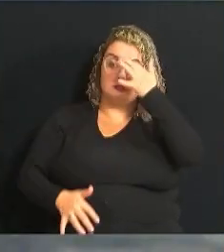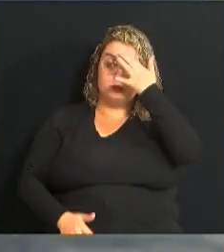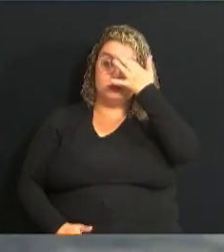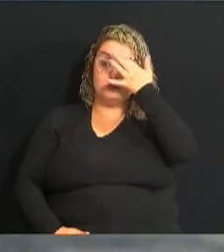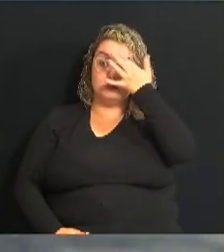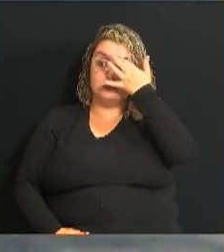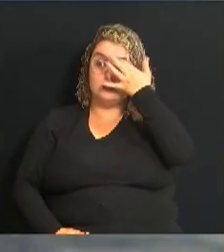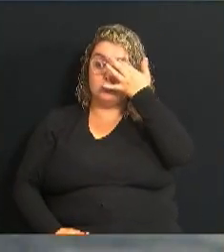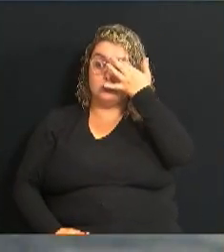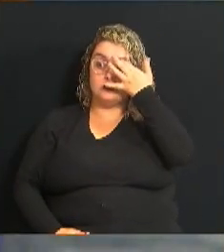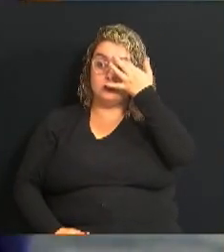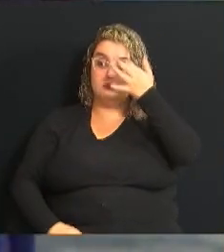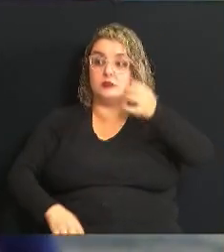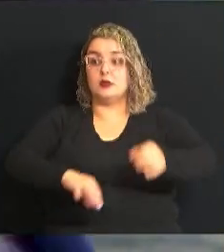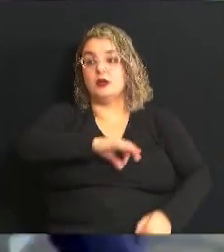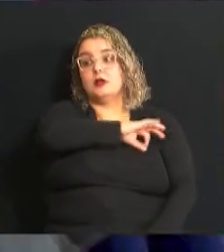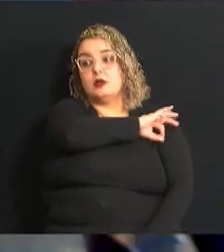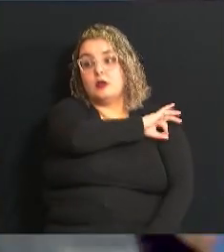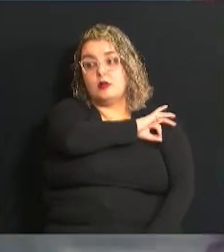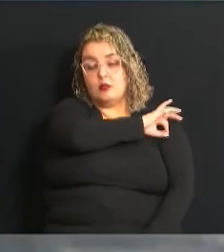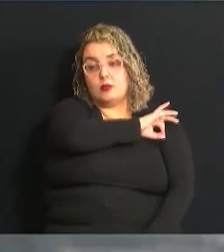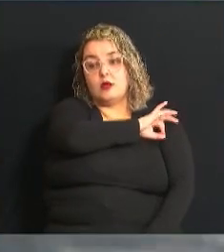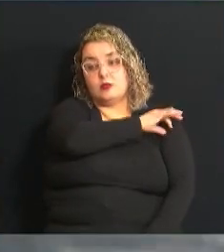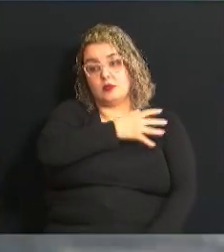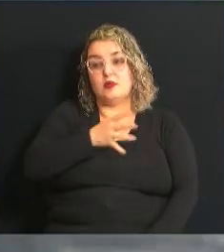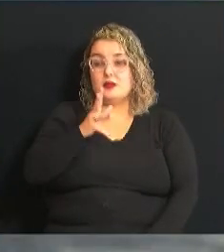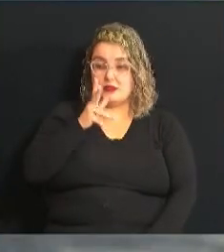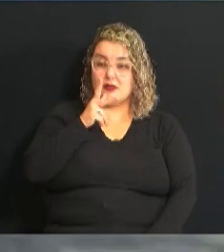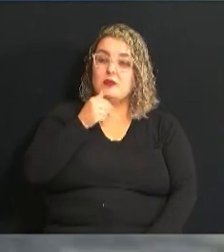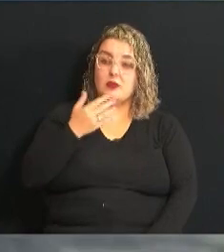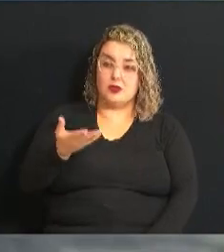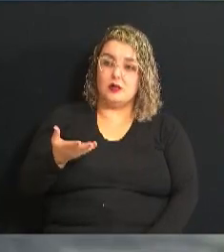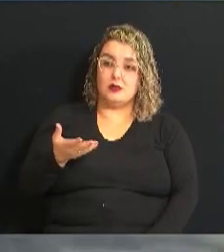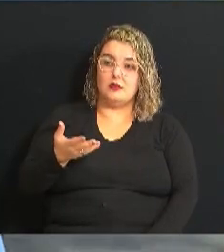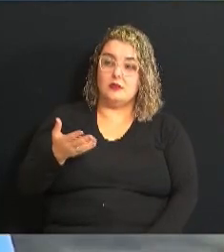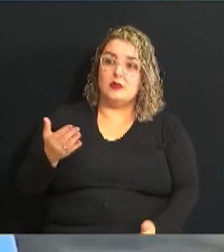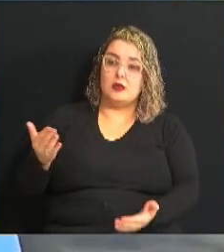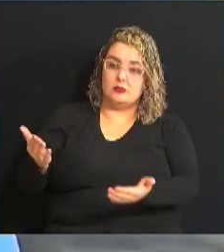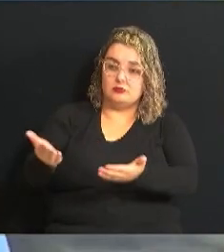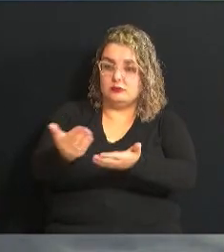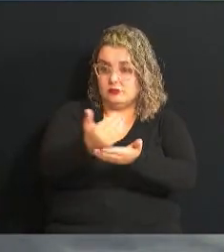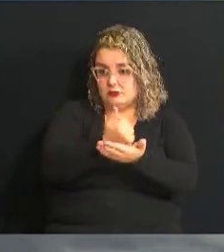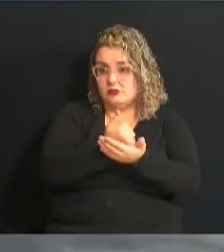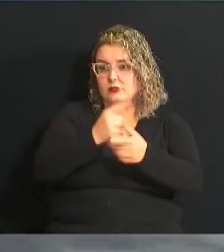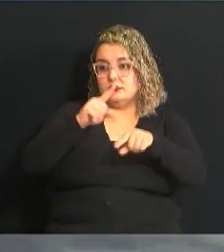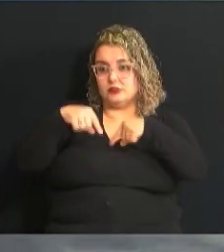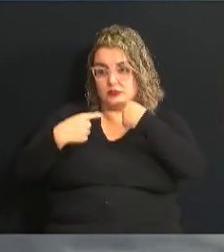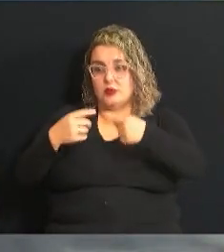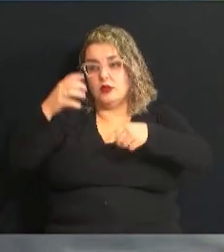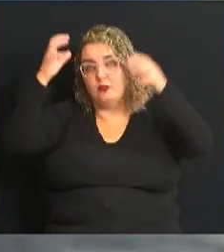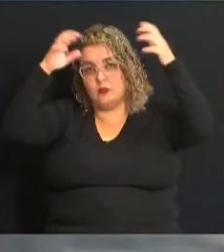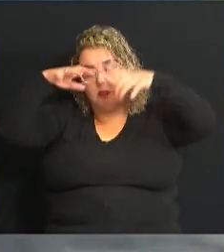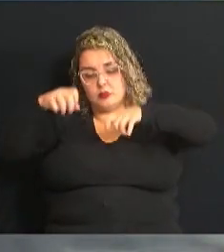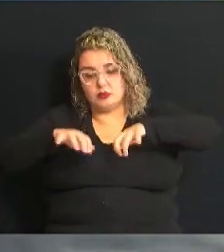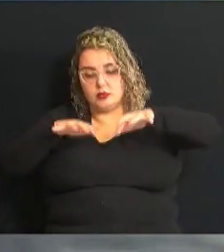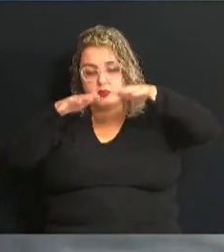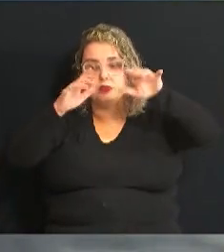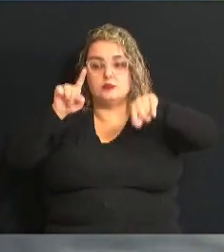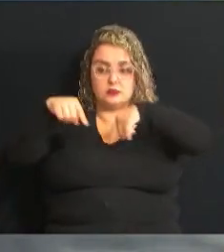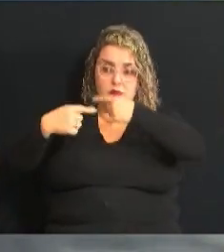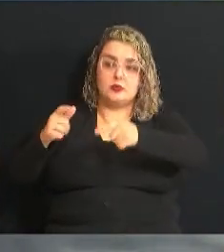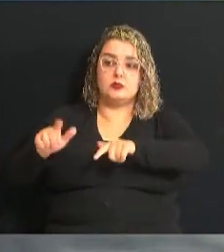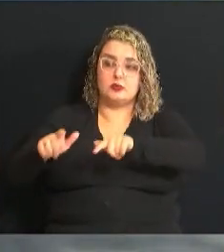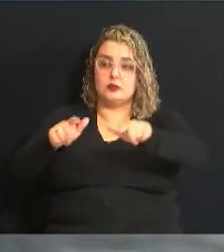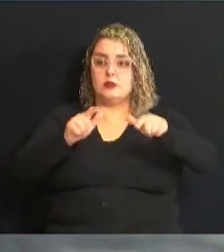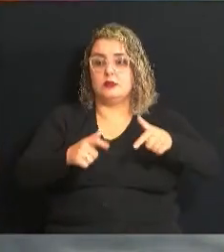prefeitura ela demora um pouco para vir retirar esse material por conta de outras enchentes também que dão por aí. E esse material fica